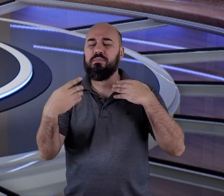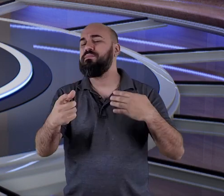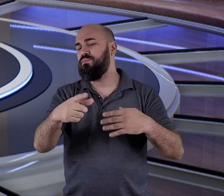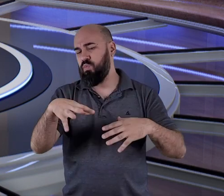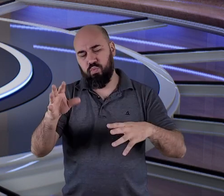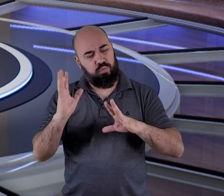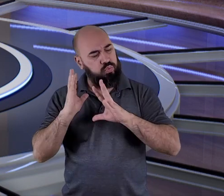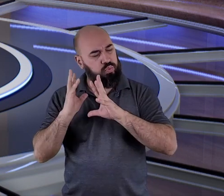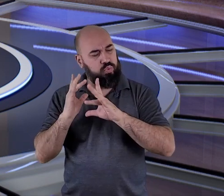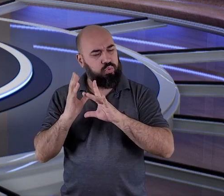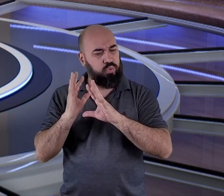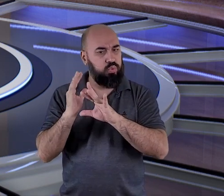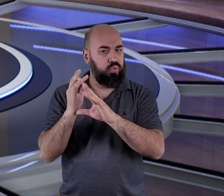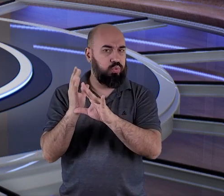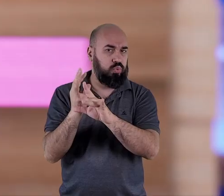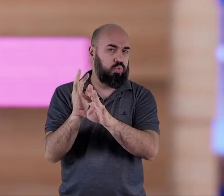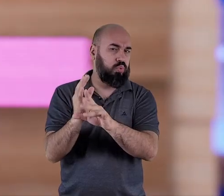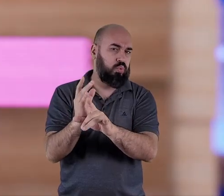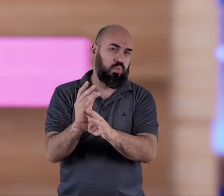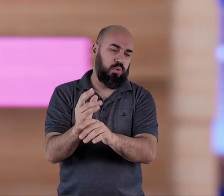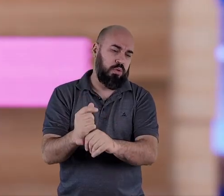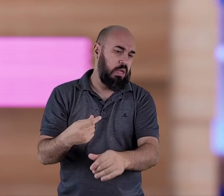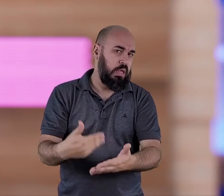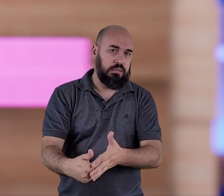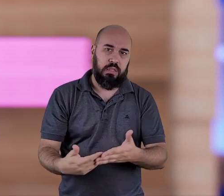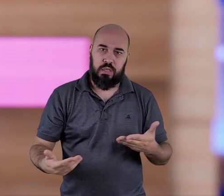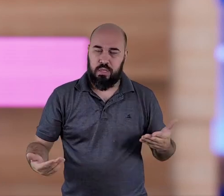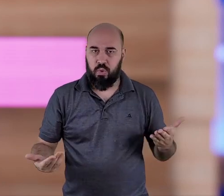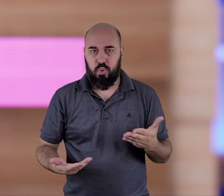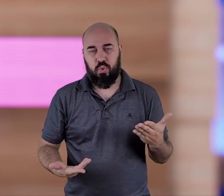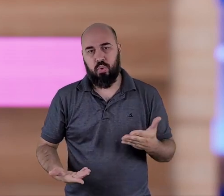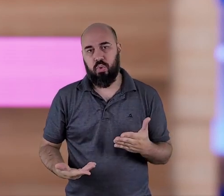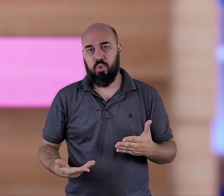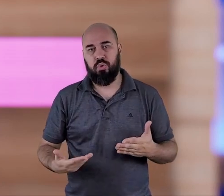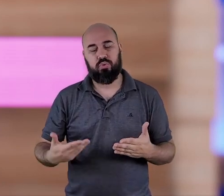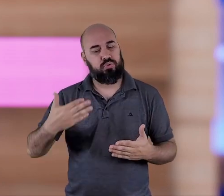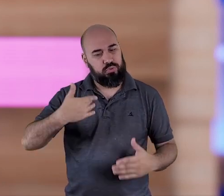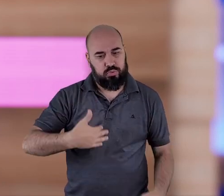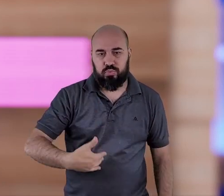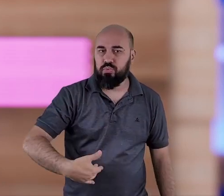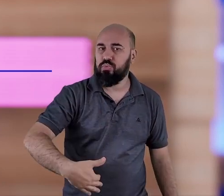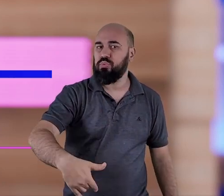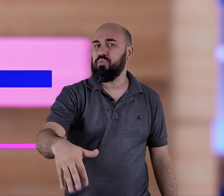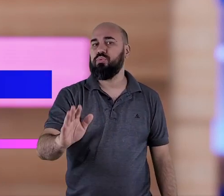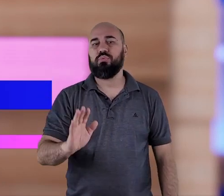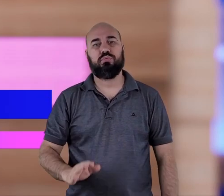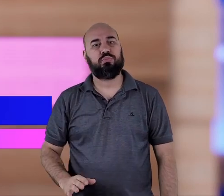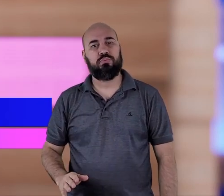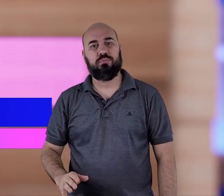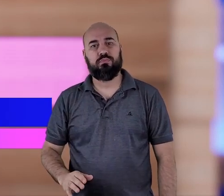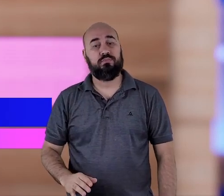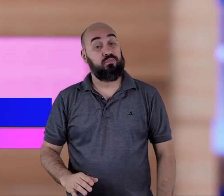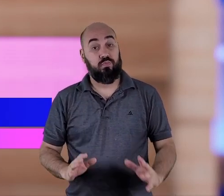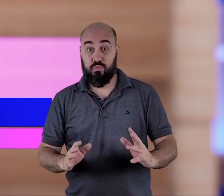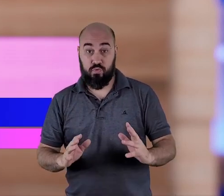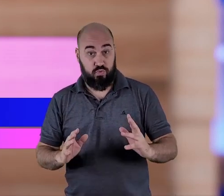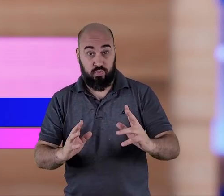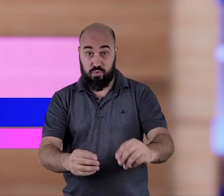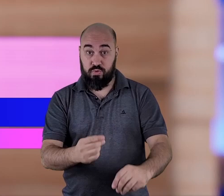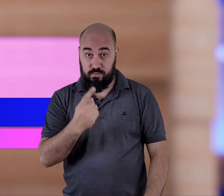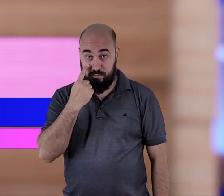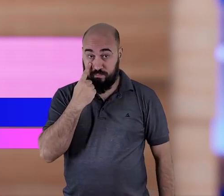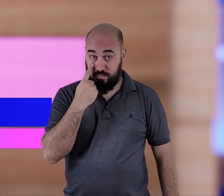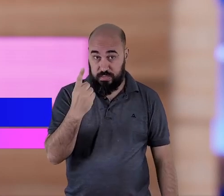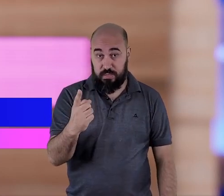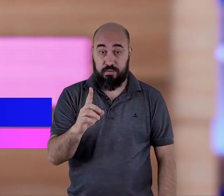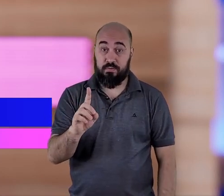Senhor. Ao longo da história, o juízo vai caminhando. Todos verão o